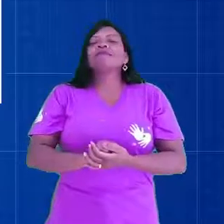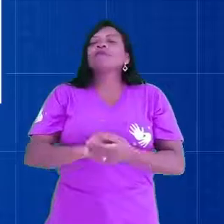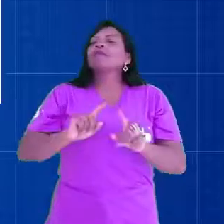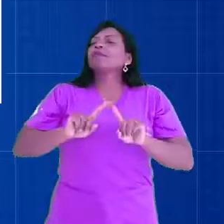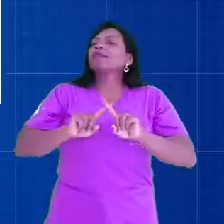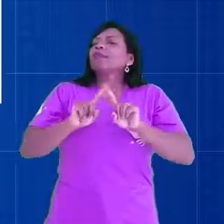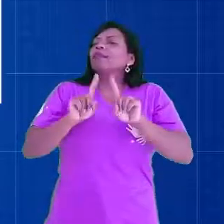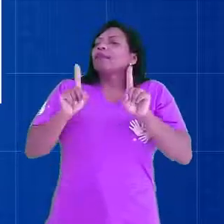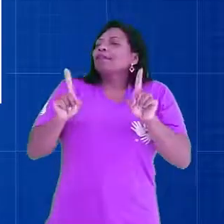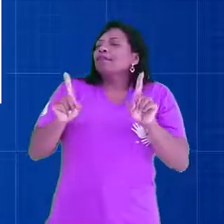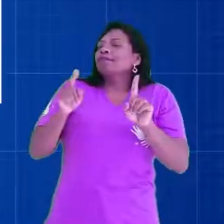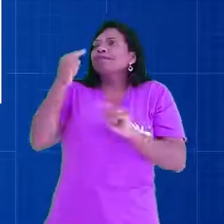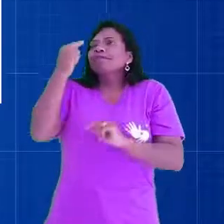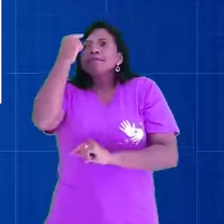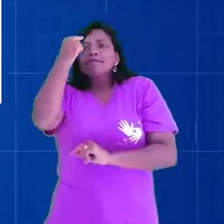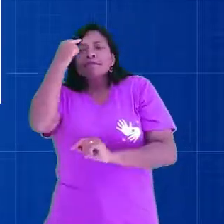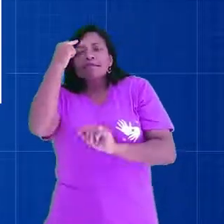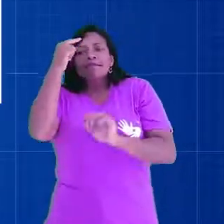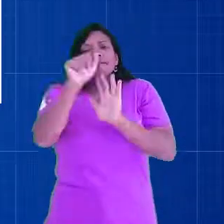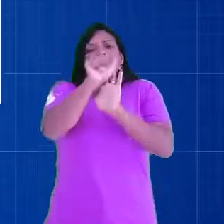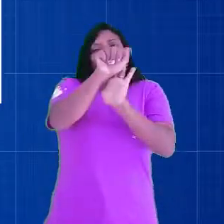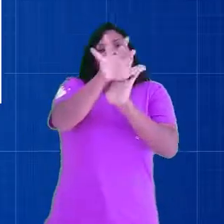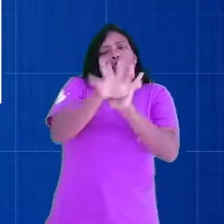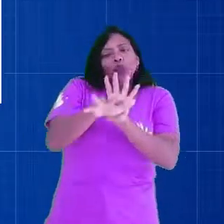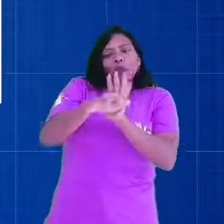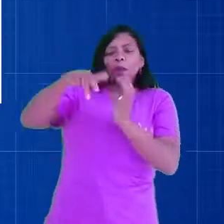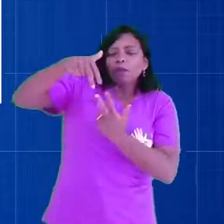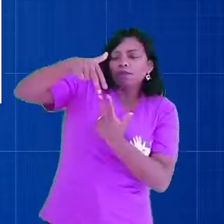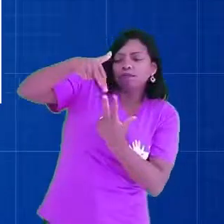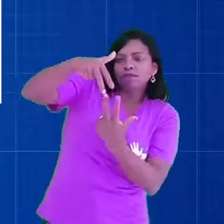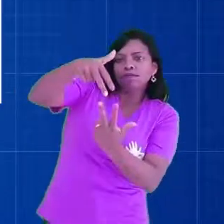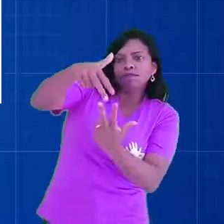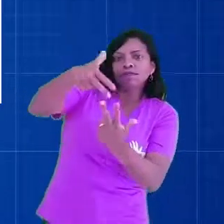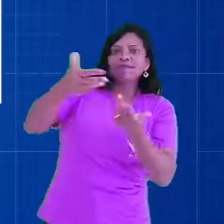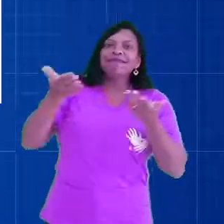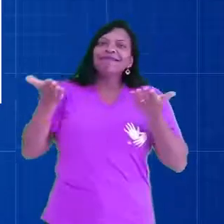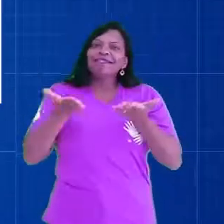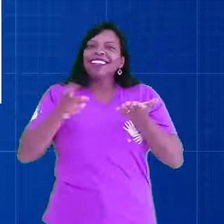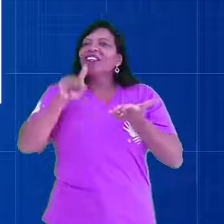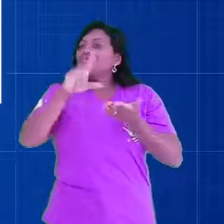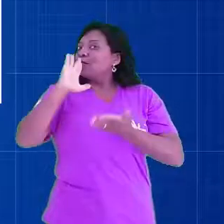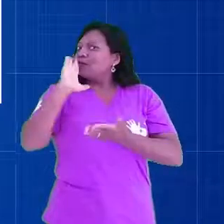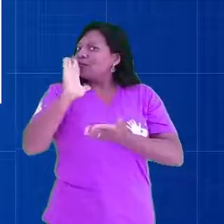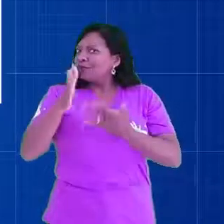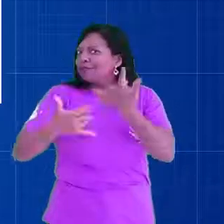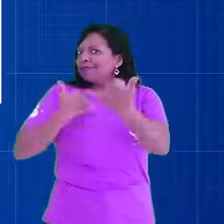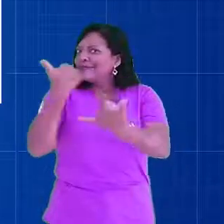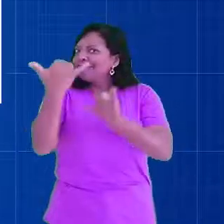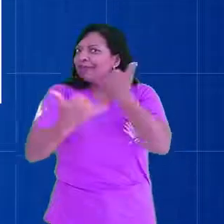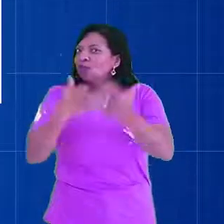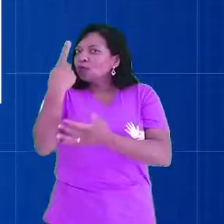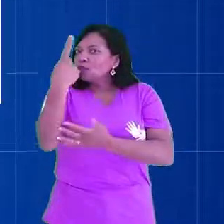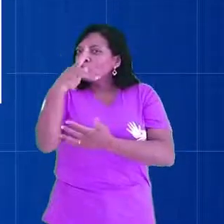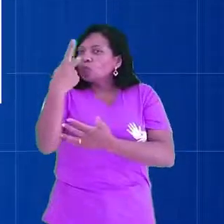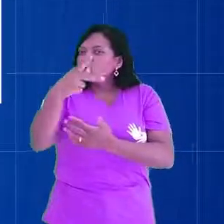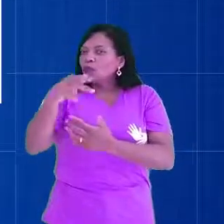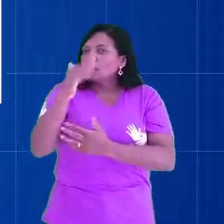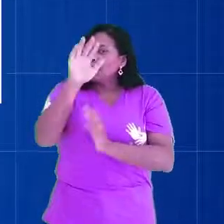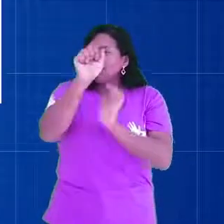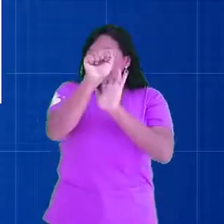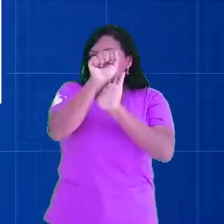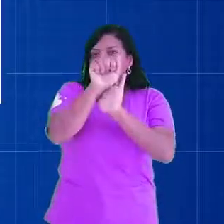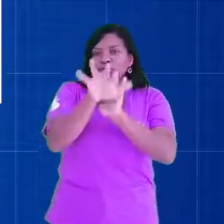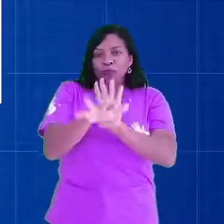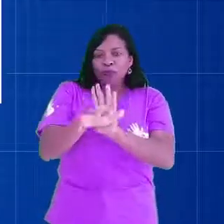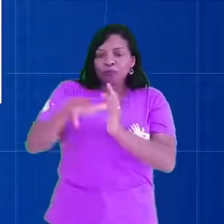pensando nas sombras agora, você já brincou com a sua sombra?